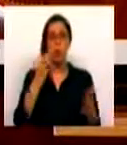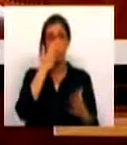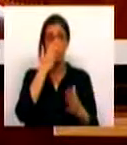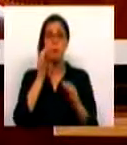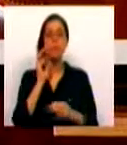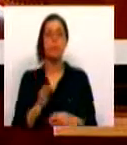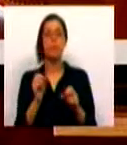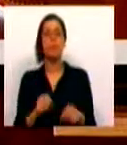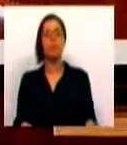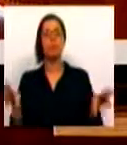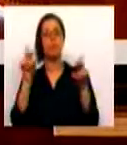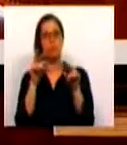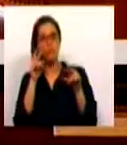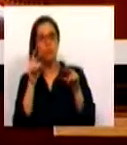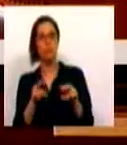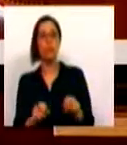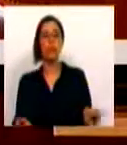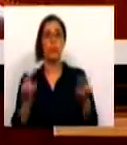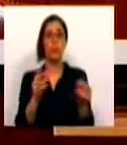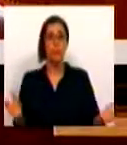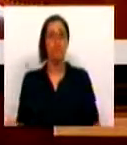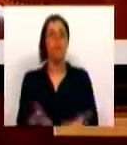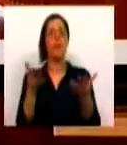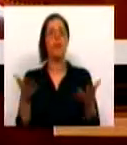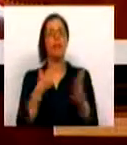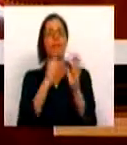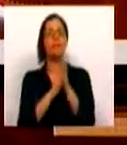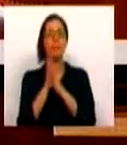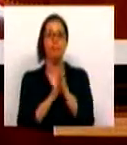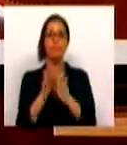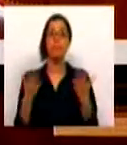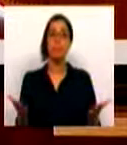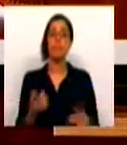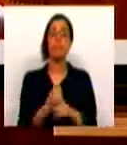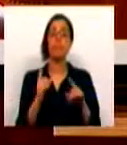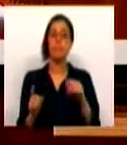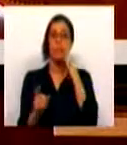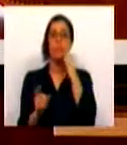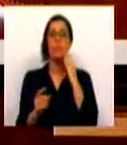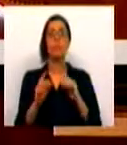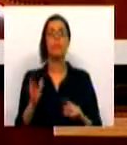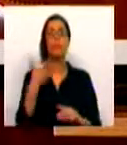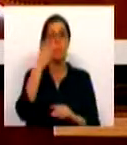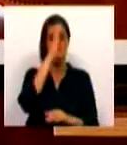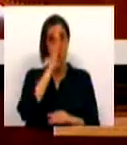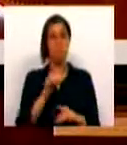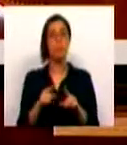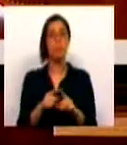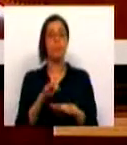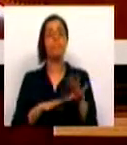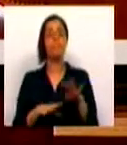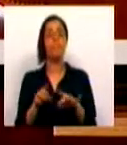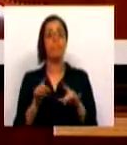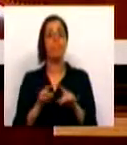precisam de um novo olhar e de um novo impulso, e também estamos a aproveitar o facto de o Primeiro-Ministro ter de